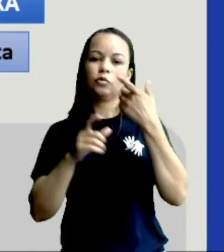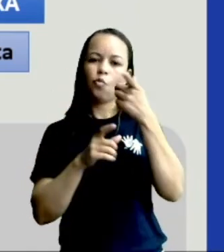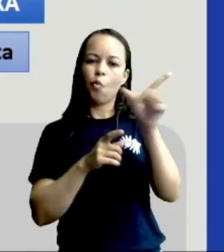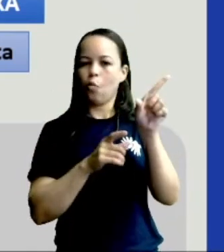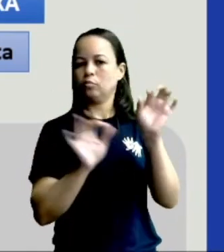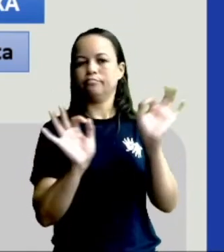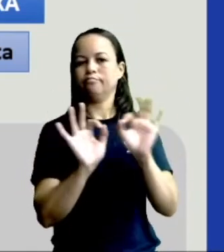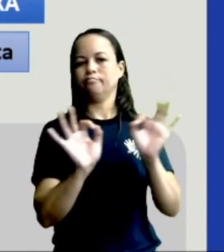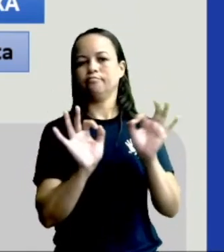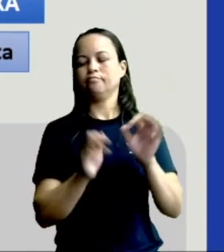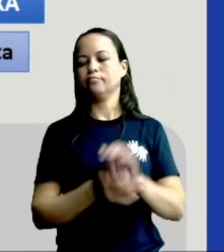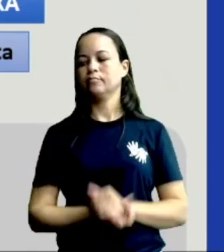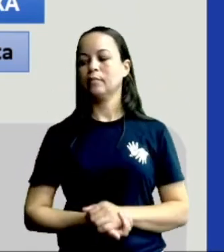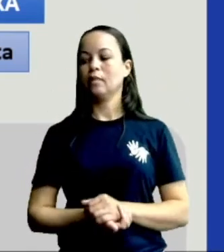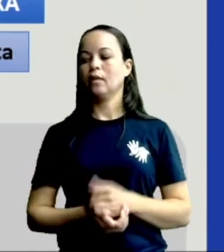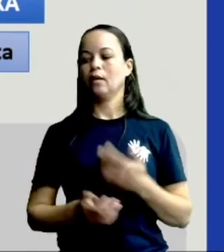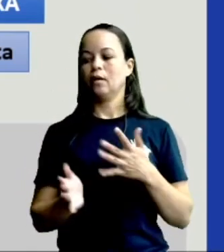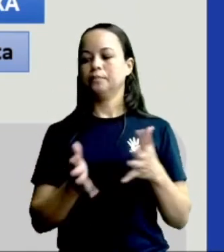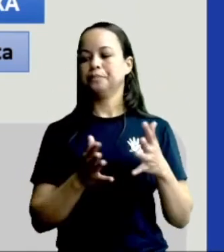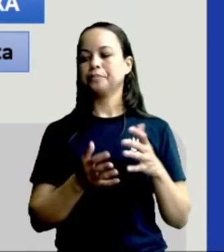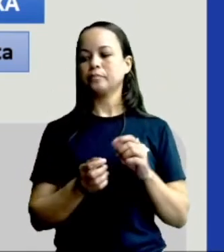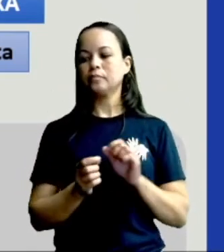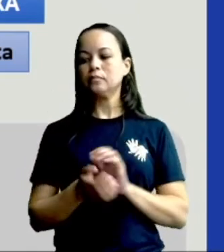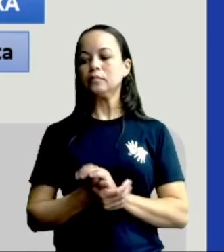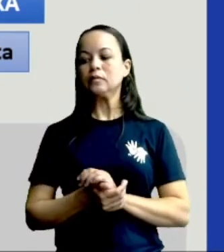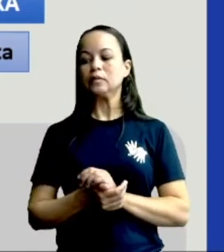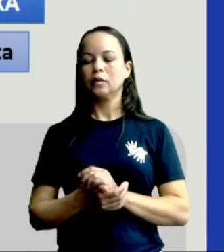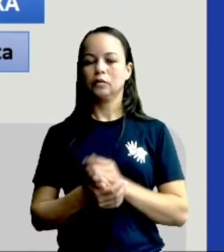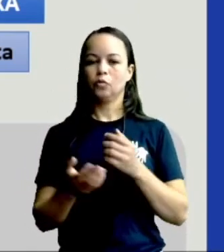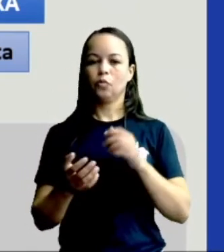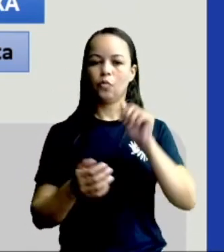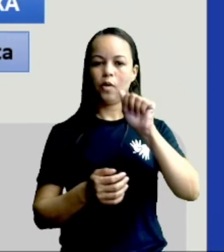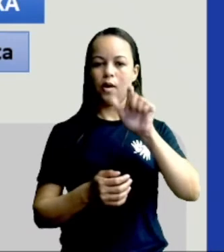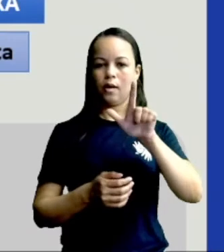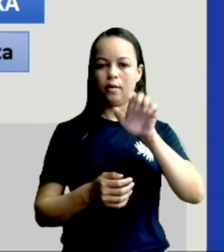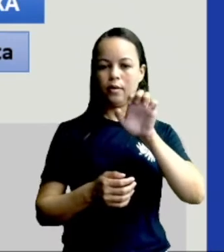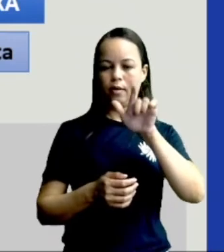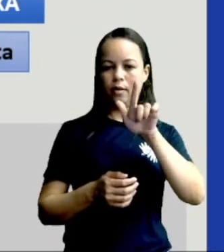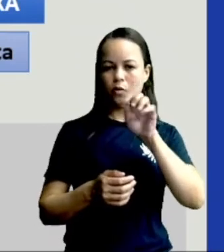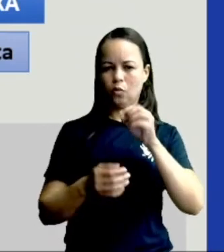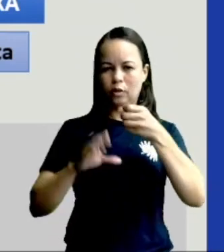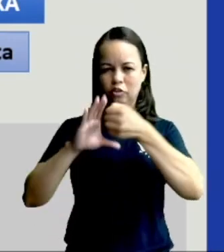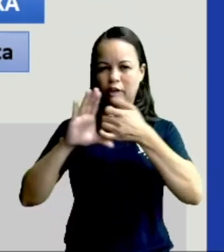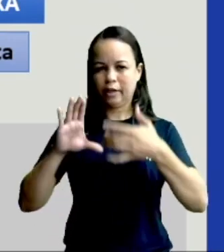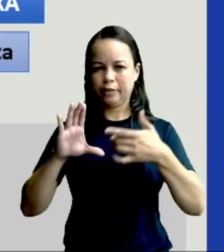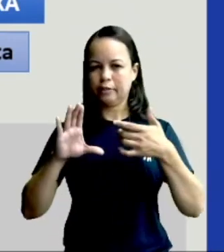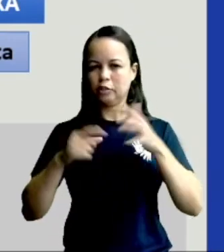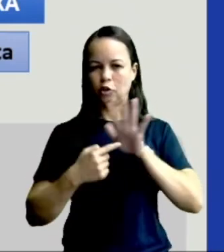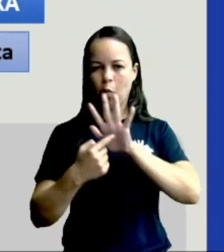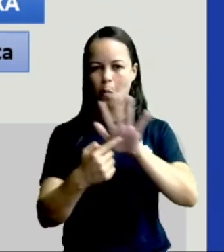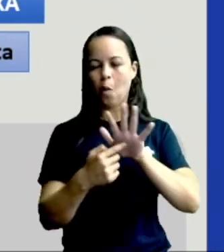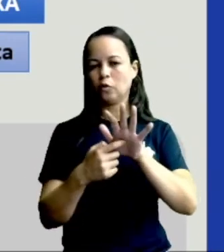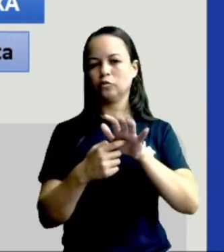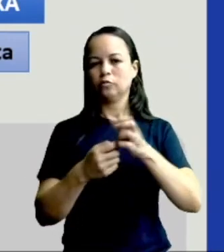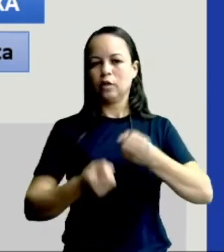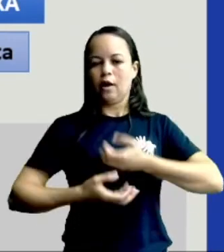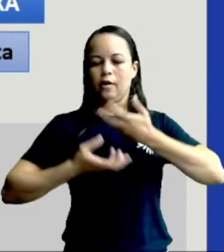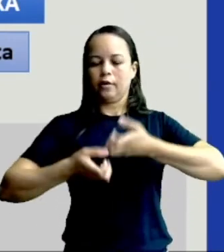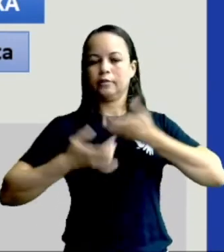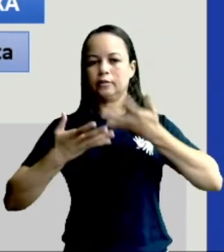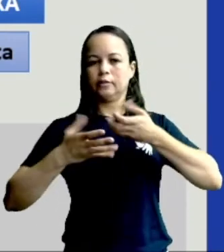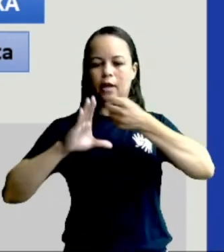vai. Quando um alelo recessivo, por exemplo, junto ao dominante, ele não vai expressar aquela característica. O recessivo só expressa